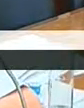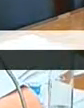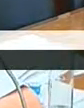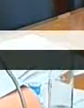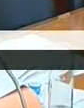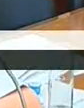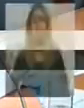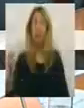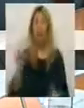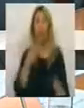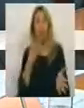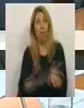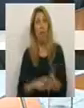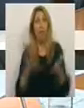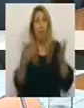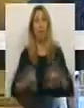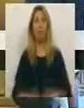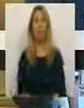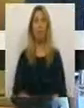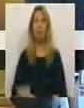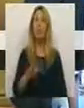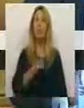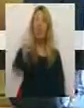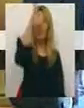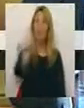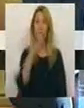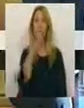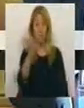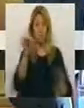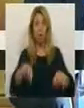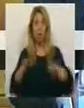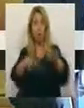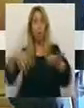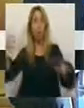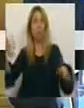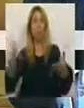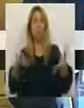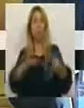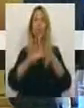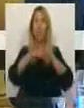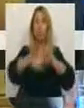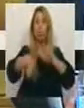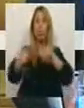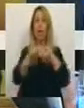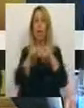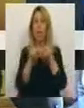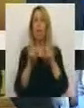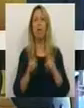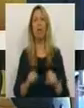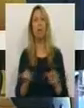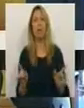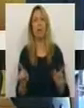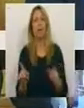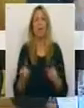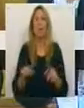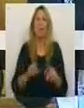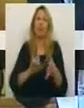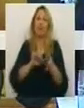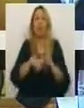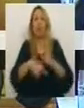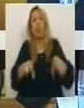é verdade. O Sr. Ministro disse neste Parlamento que este projeto político não era um projeto